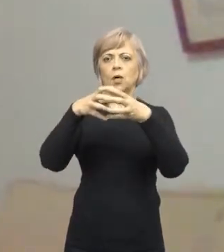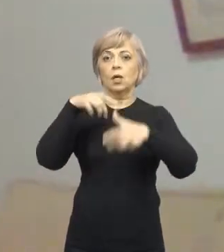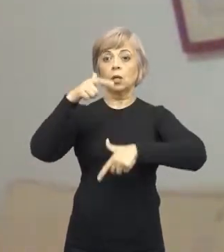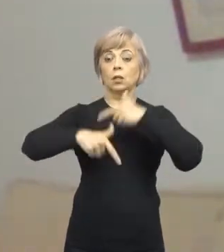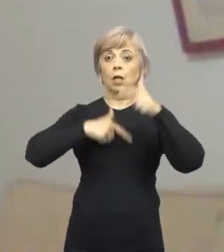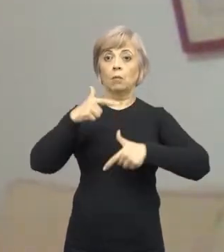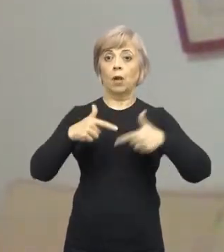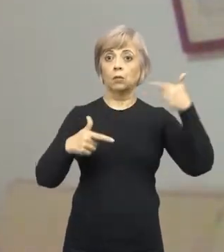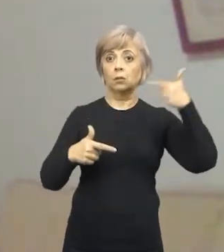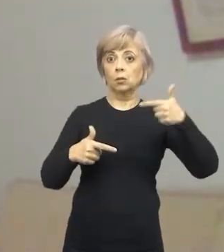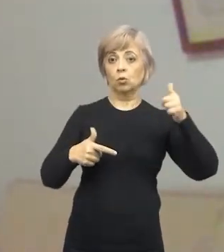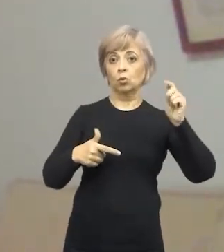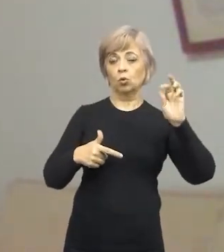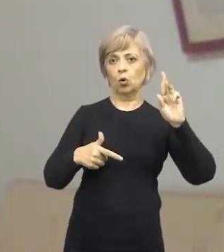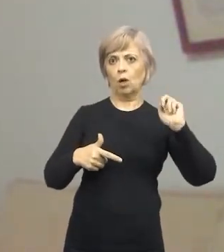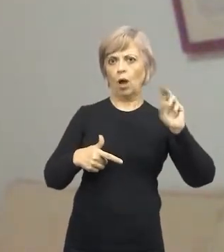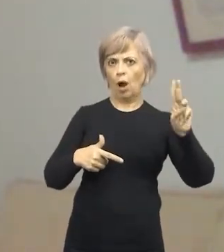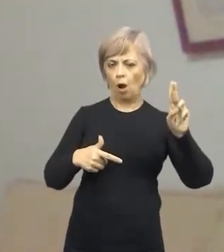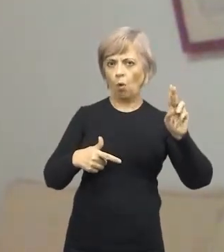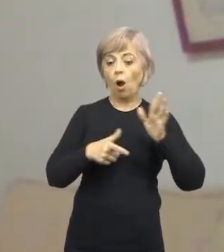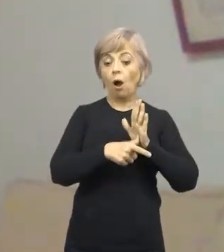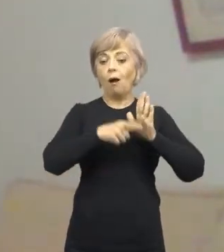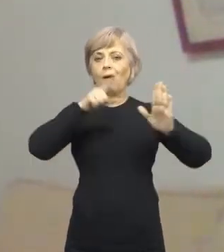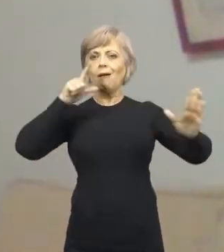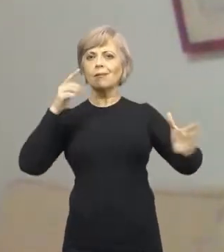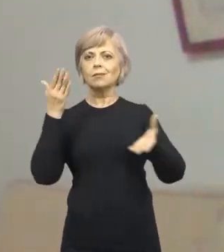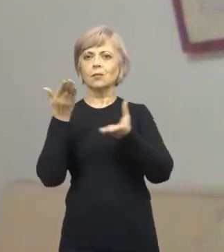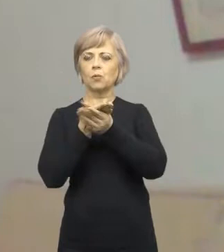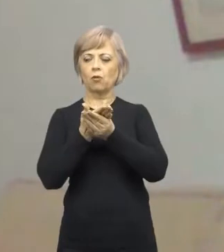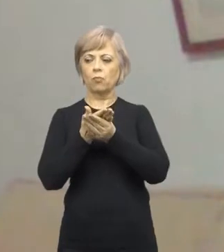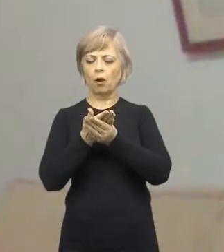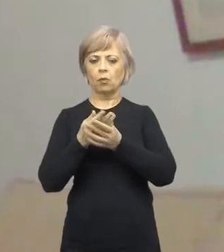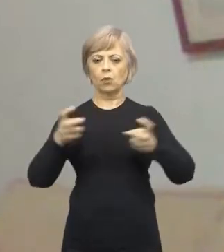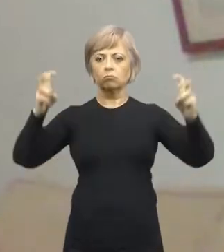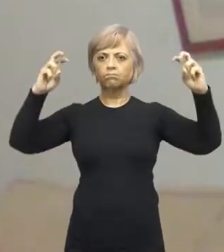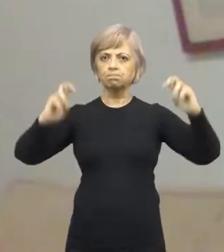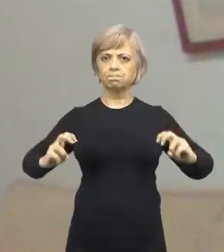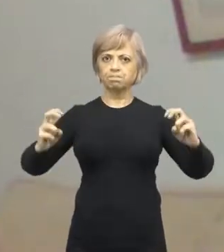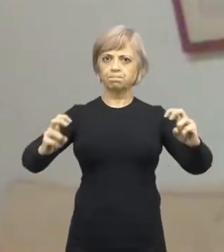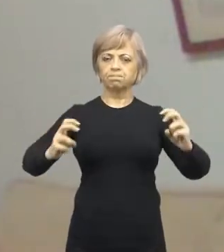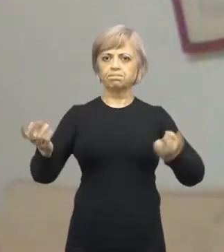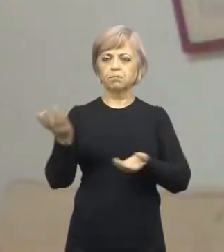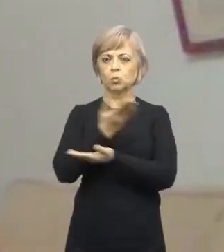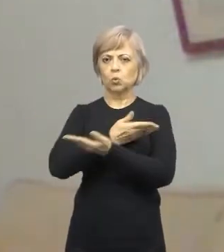para, antes mesmo de ser proposta a ação, trocarem ideias,